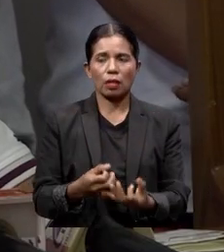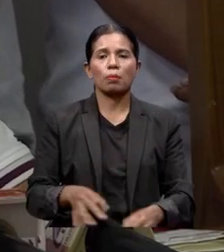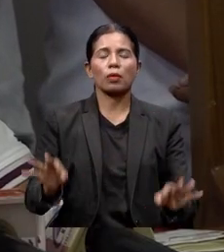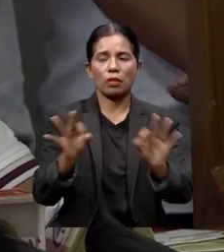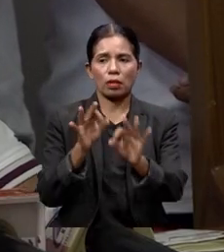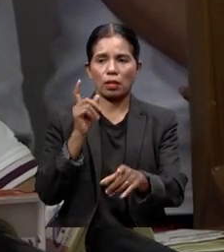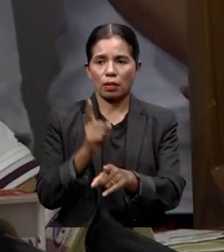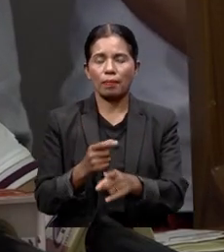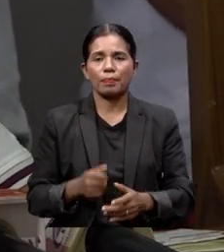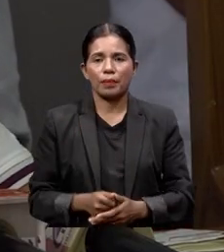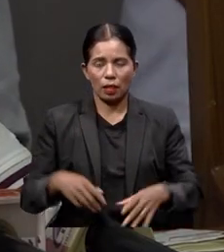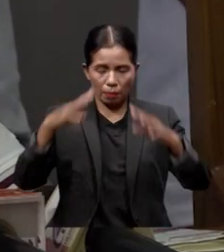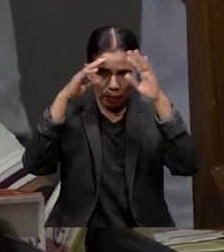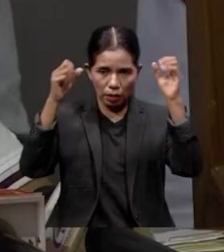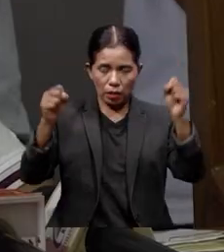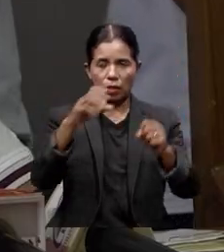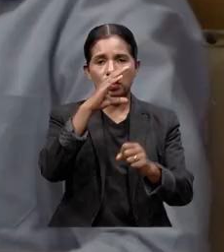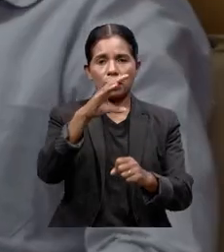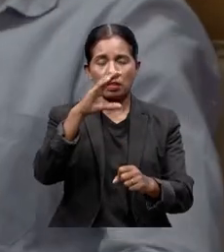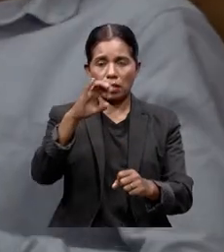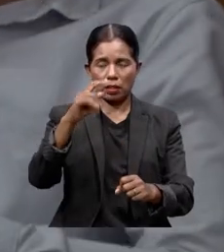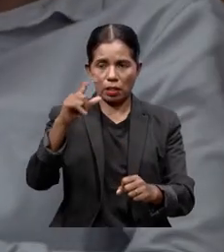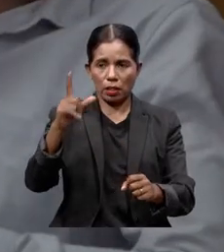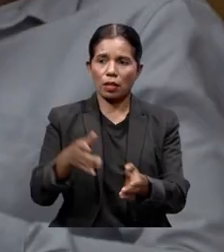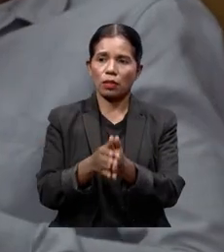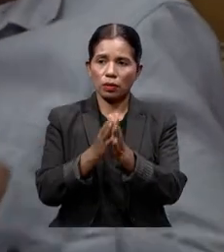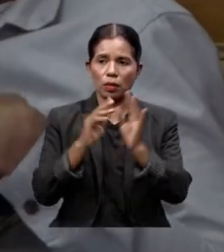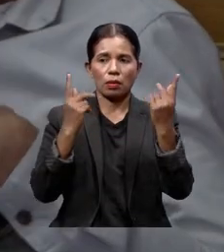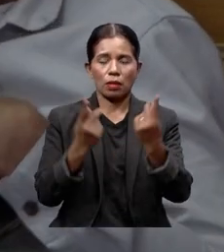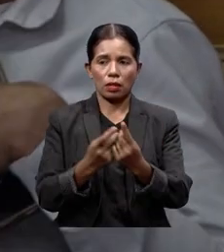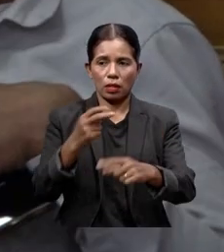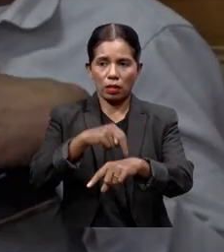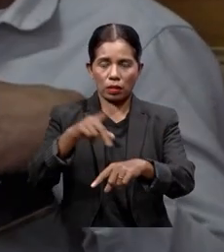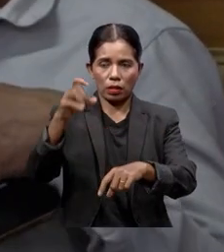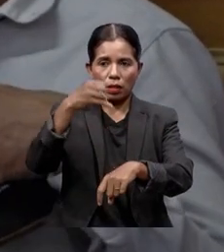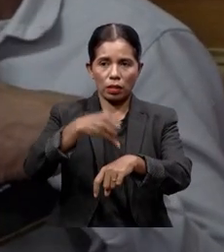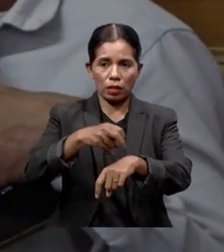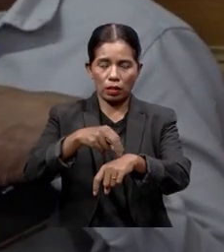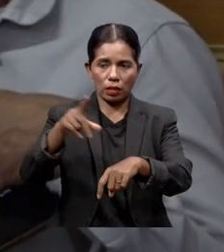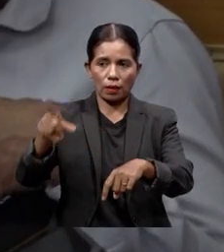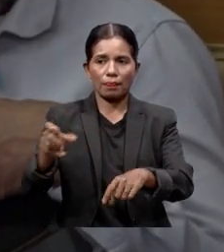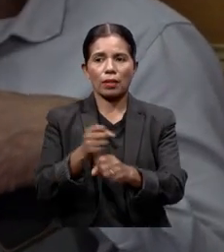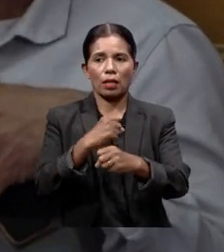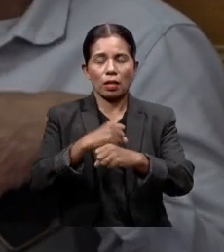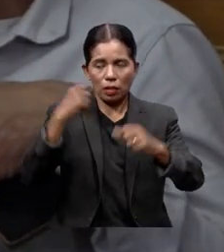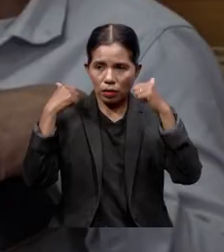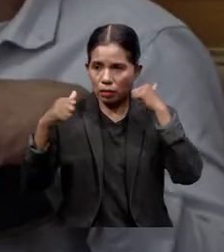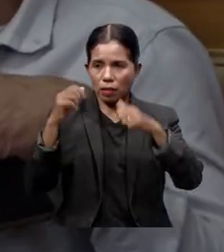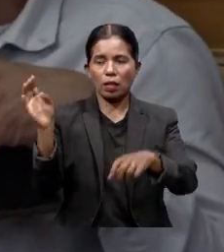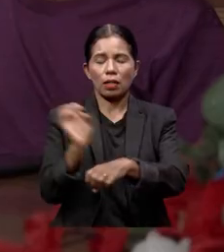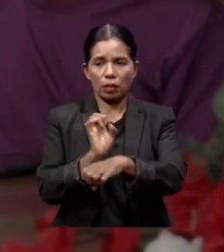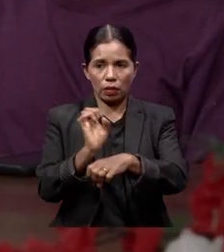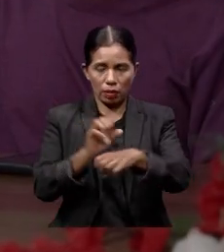teves. Além de né presidente CCITL Nemos, russo bem empresário nacional no internacional, né behalau atividade econômica